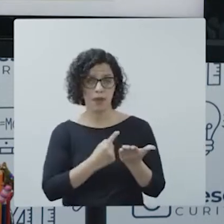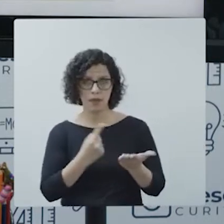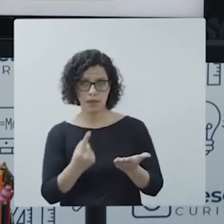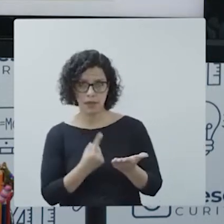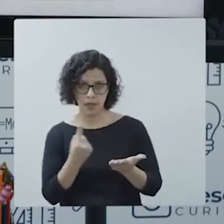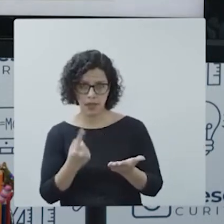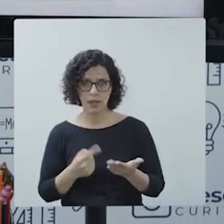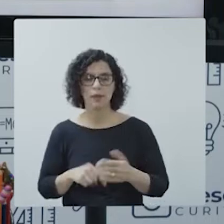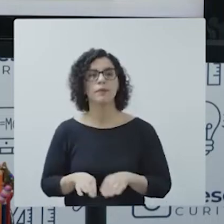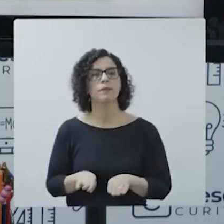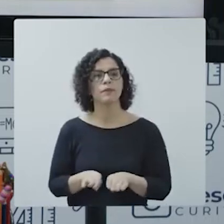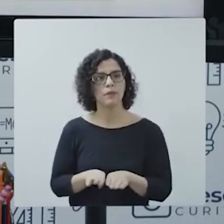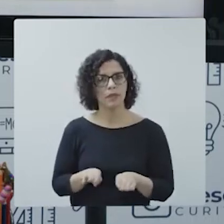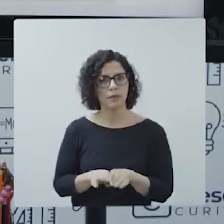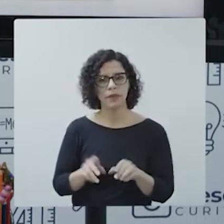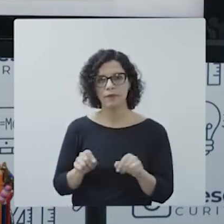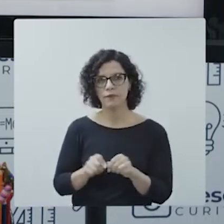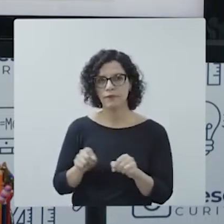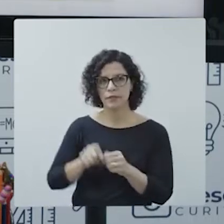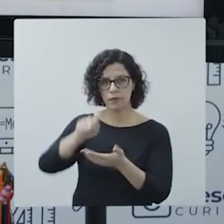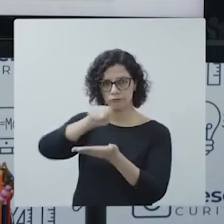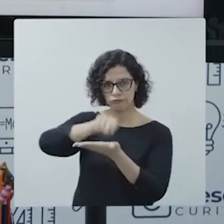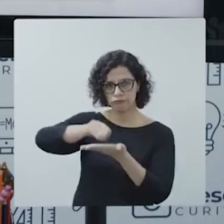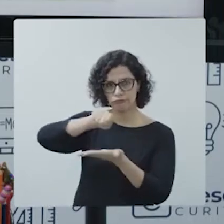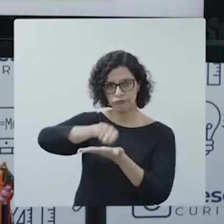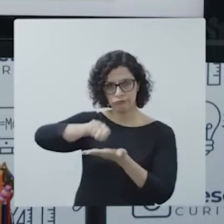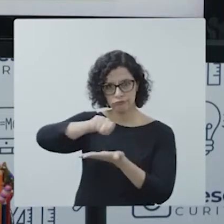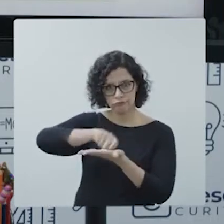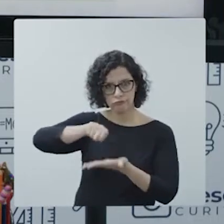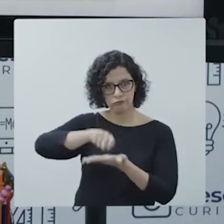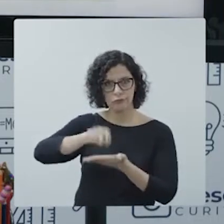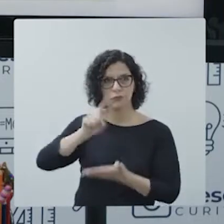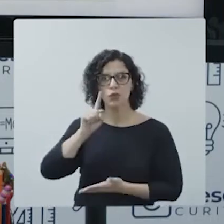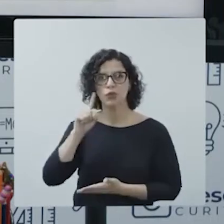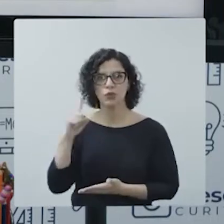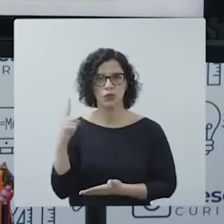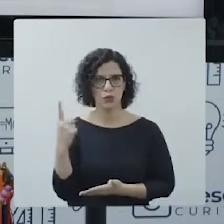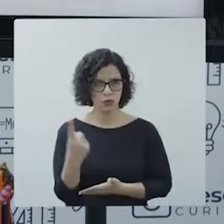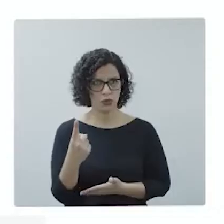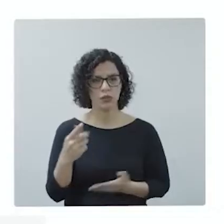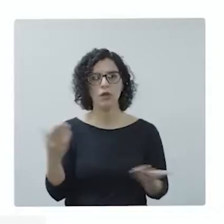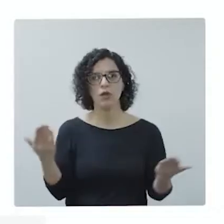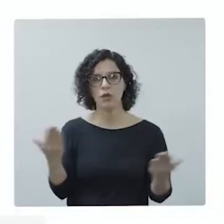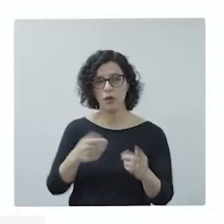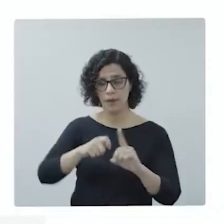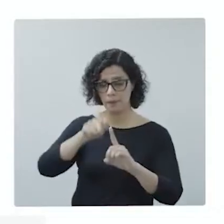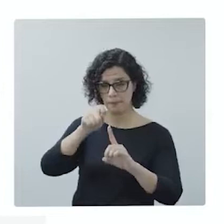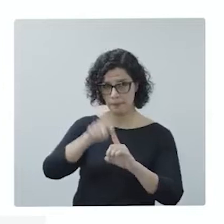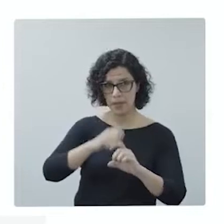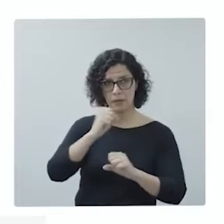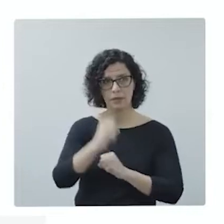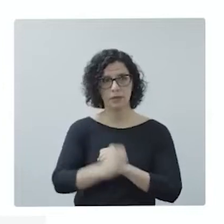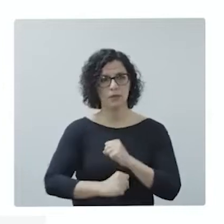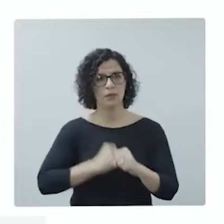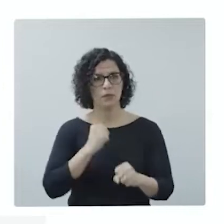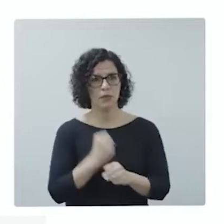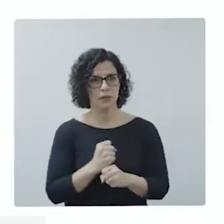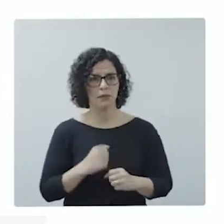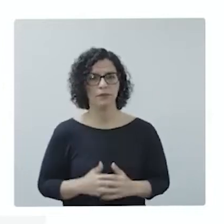de escrever e fazer o registro da data, com o dia, o mês e o